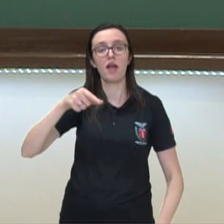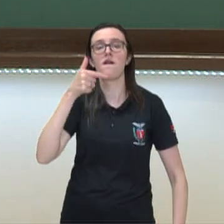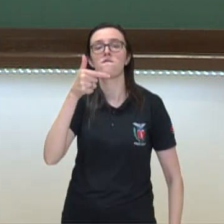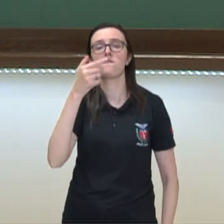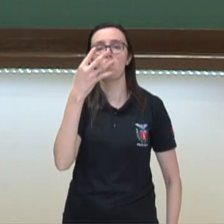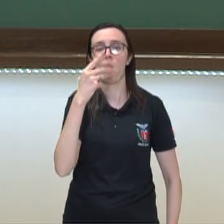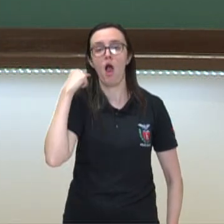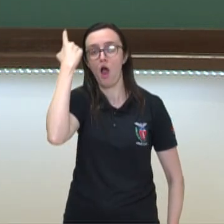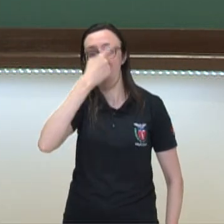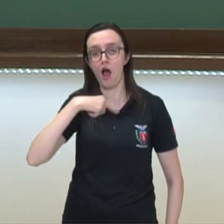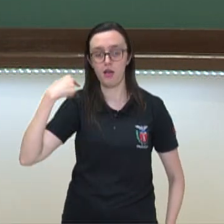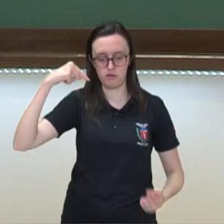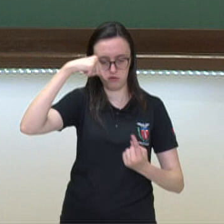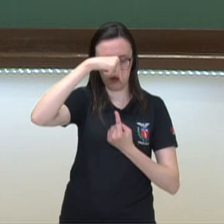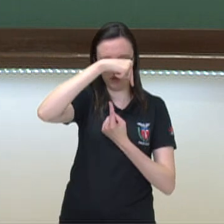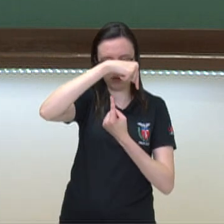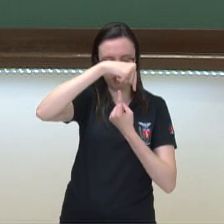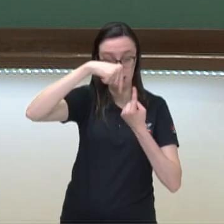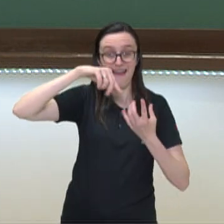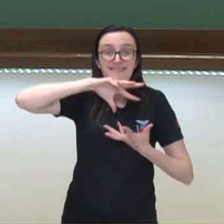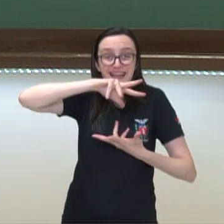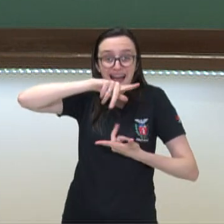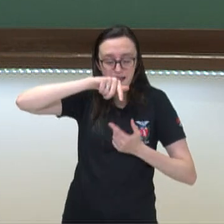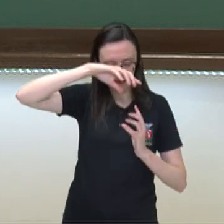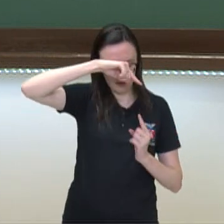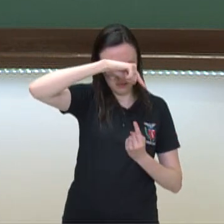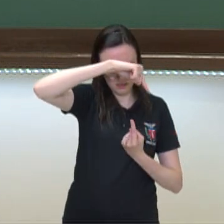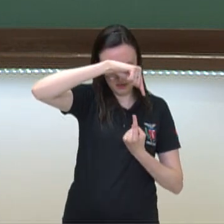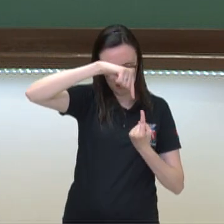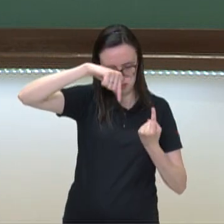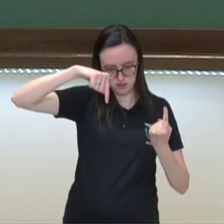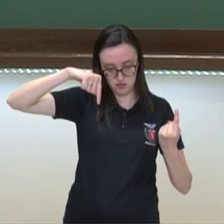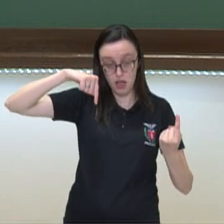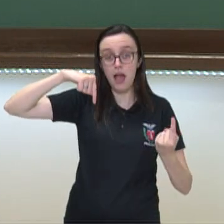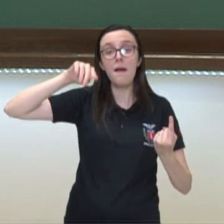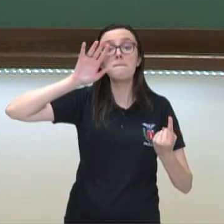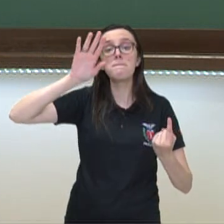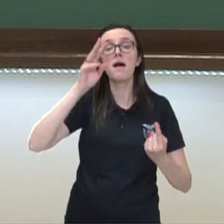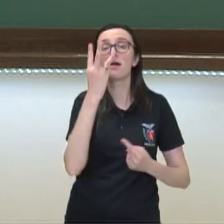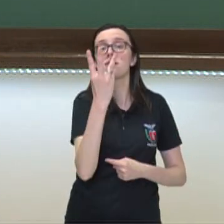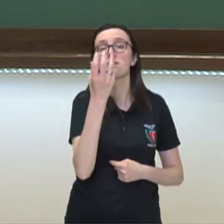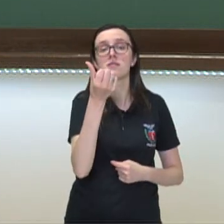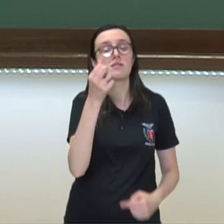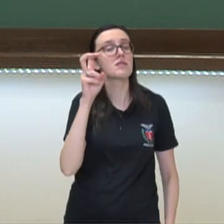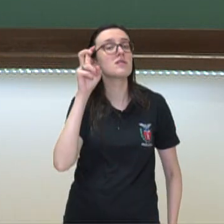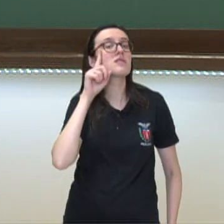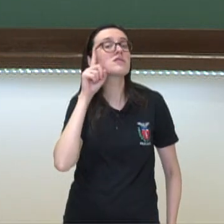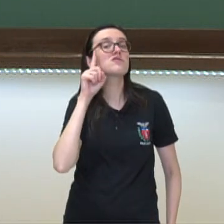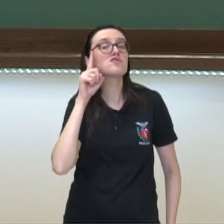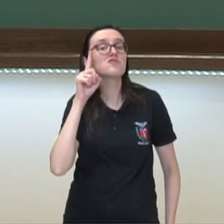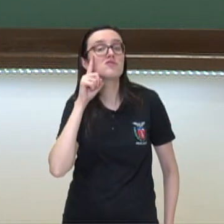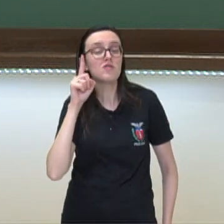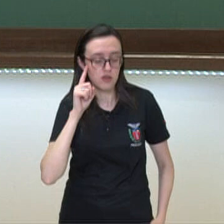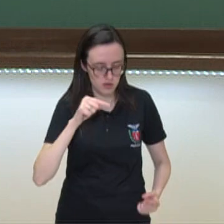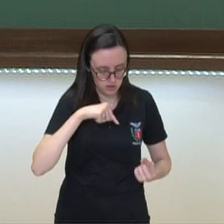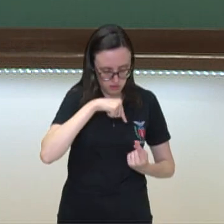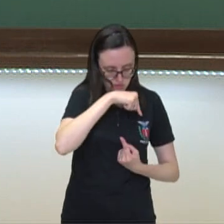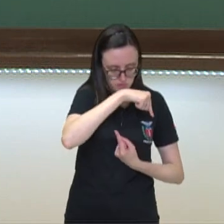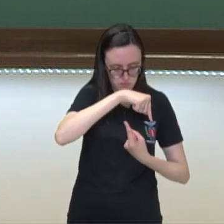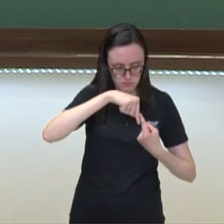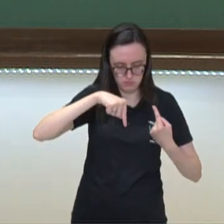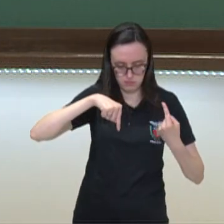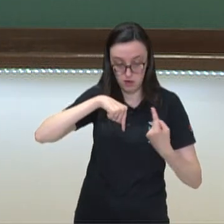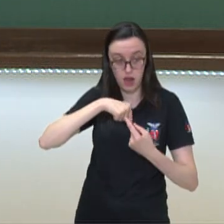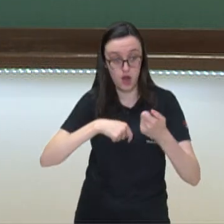24 horas para dar um giro em torno de si mesma. E ela demora 365 dias girando em torno de si mesma para dar